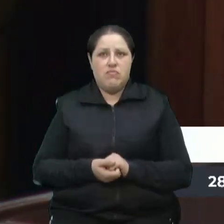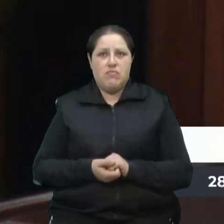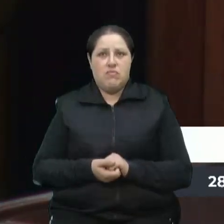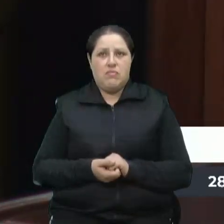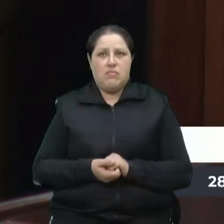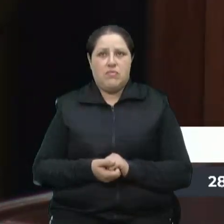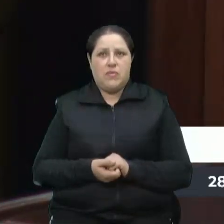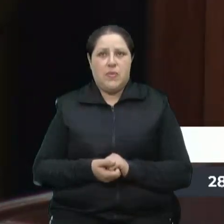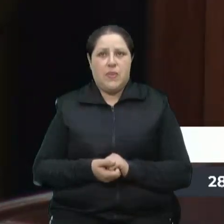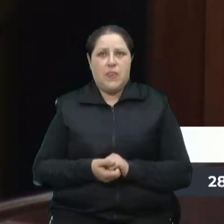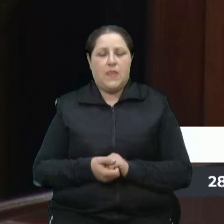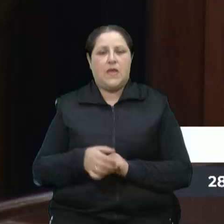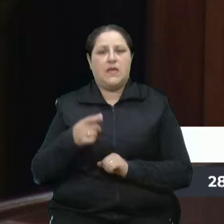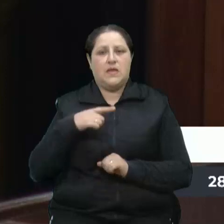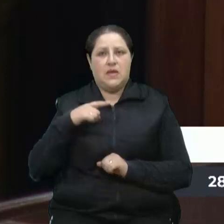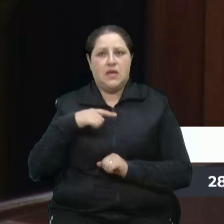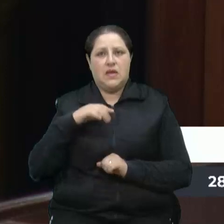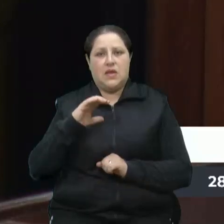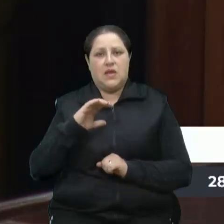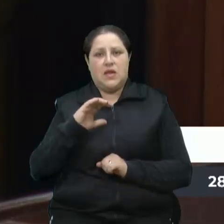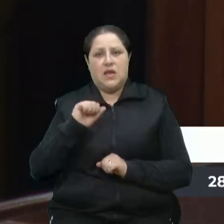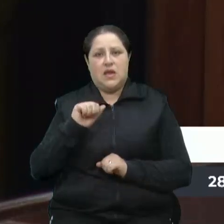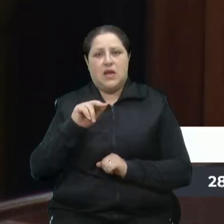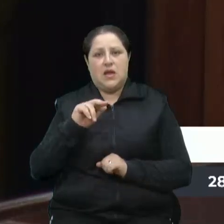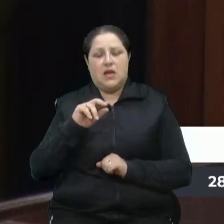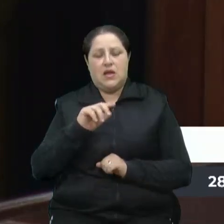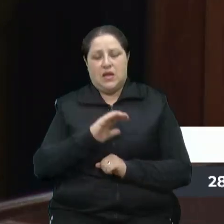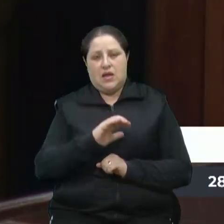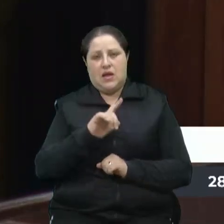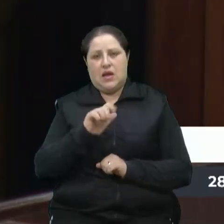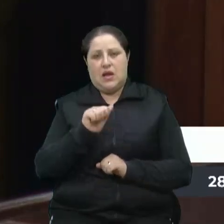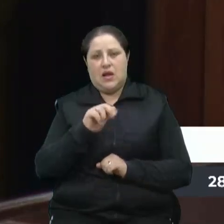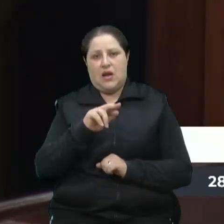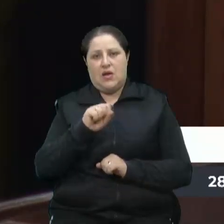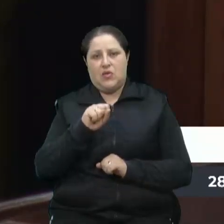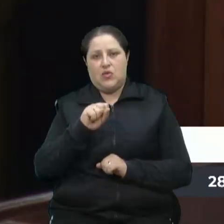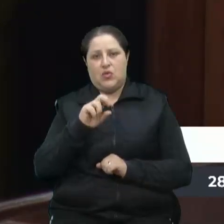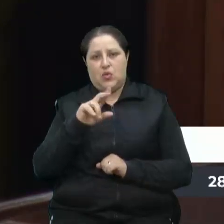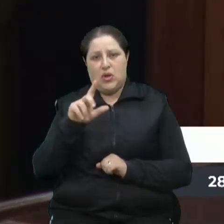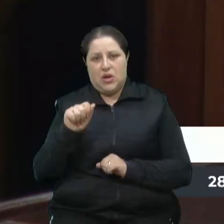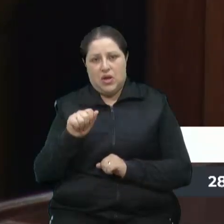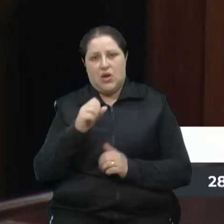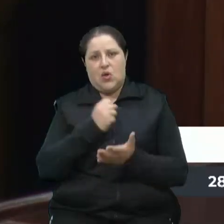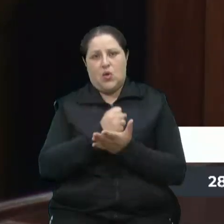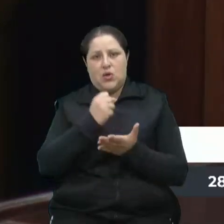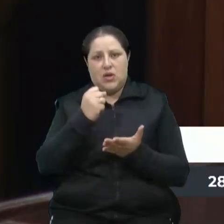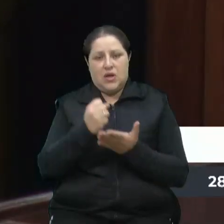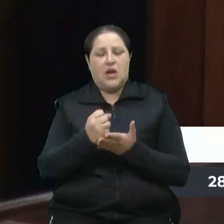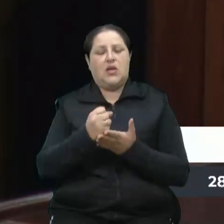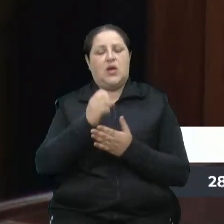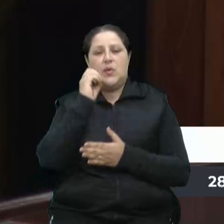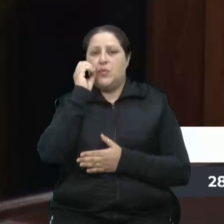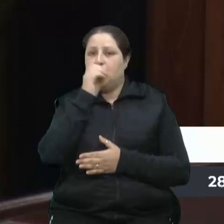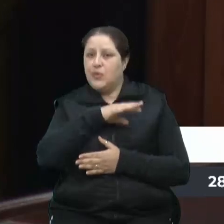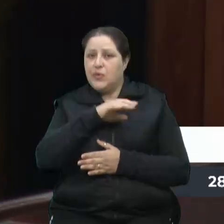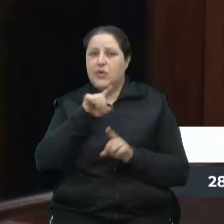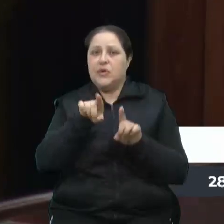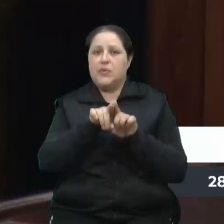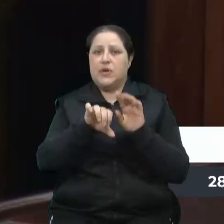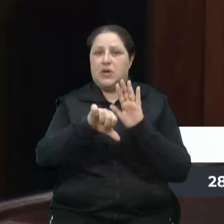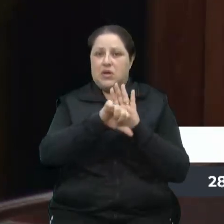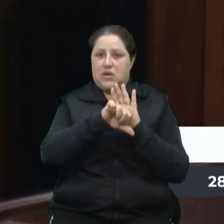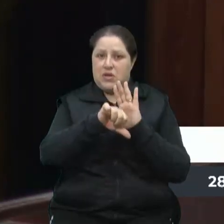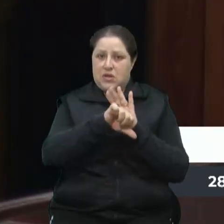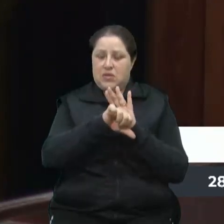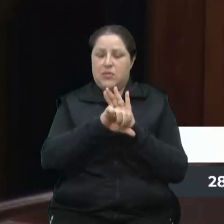de passagem, com cláusulas contratuais absolutamente abusivas e criminosas, até para